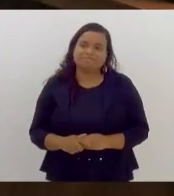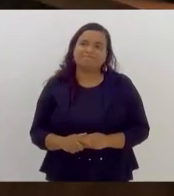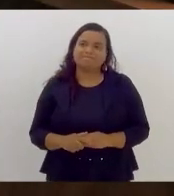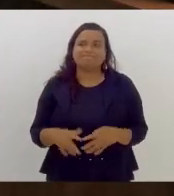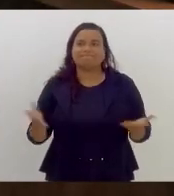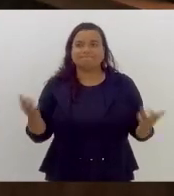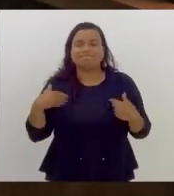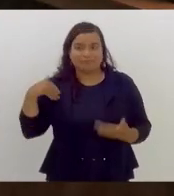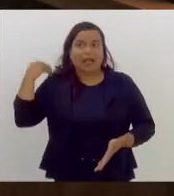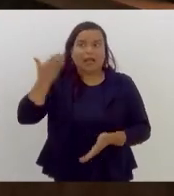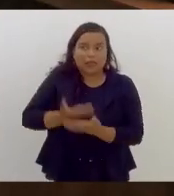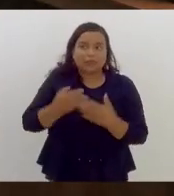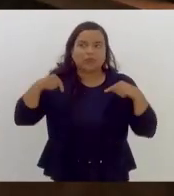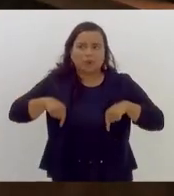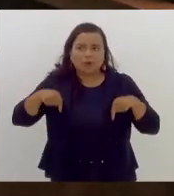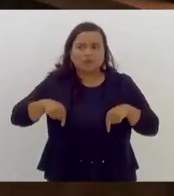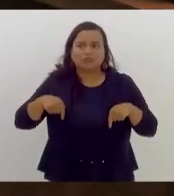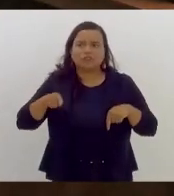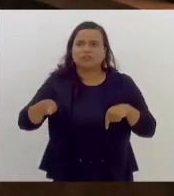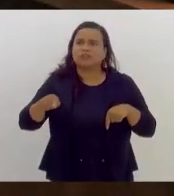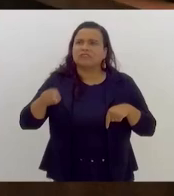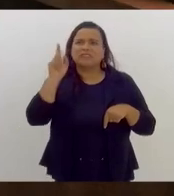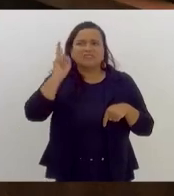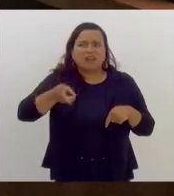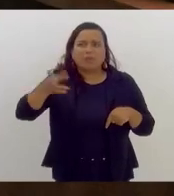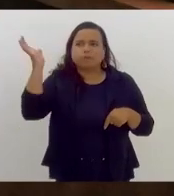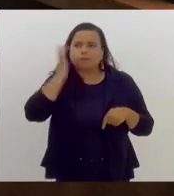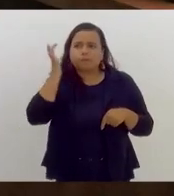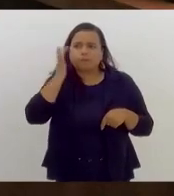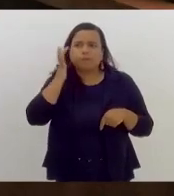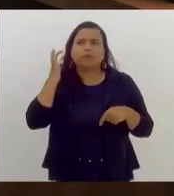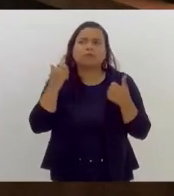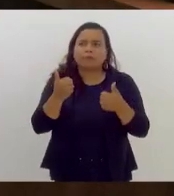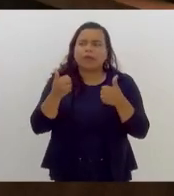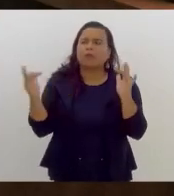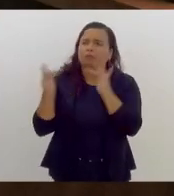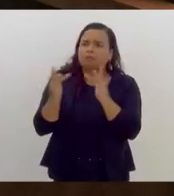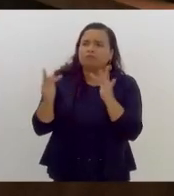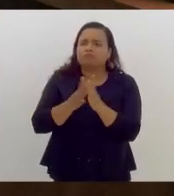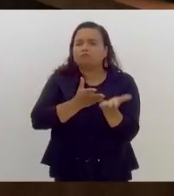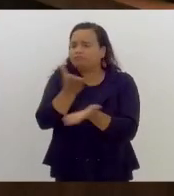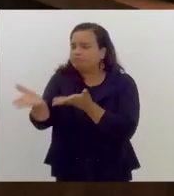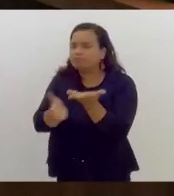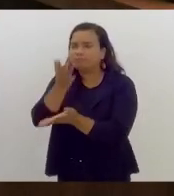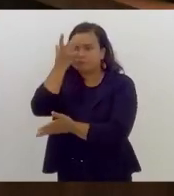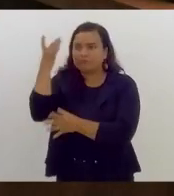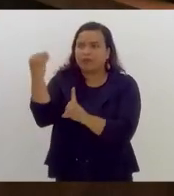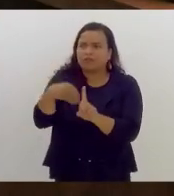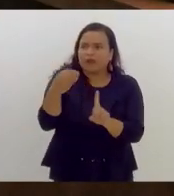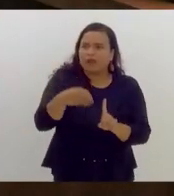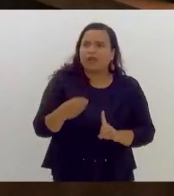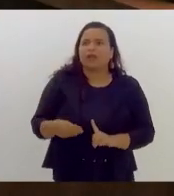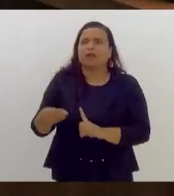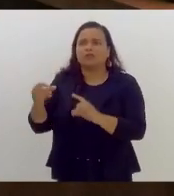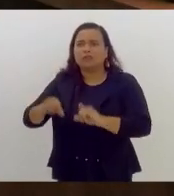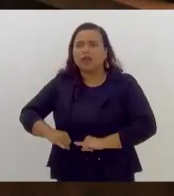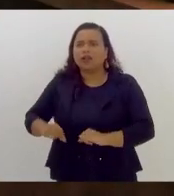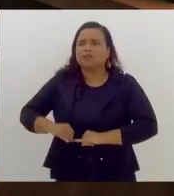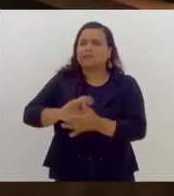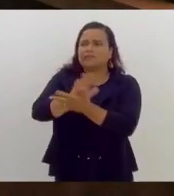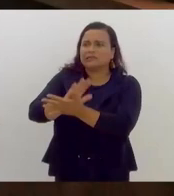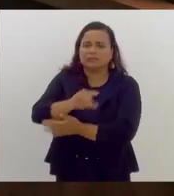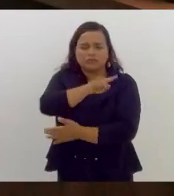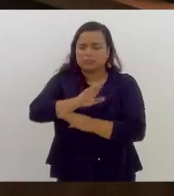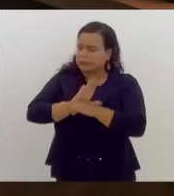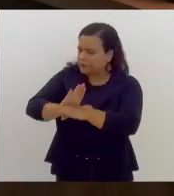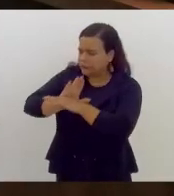a presente data, o senhor esteve sempre a favor dos fracos e oprimidos. Mas, a partir de hoje,